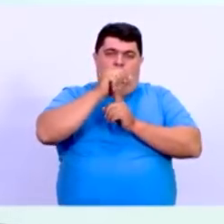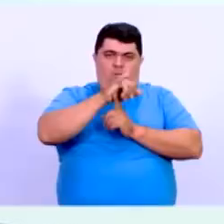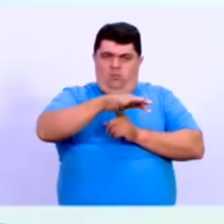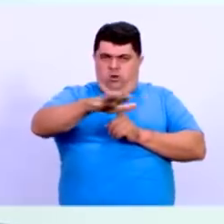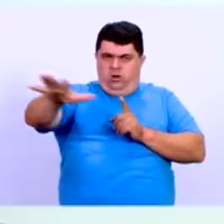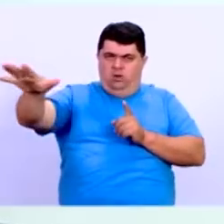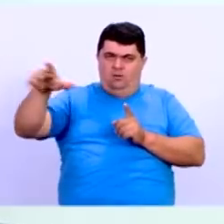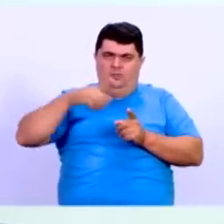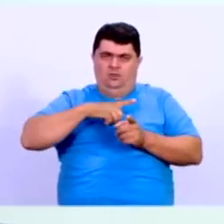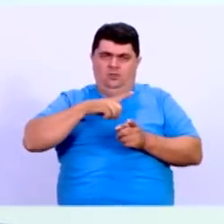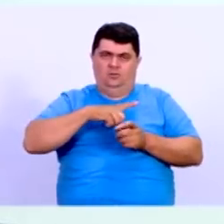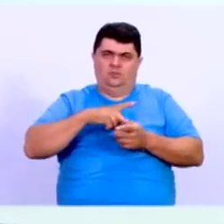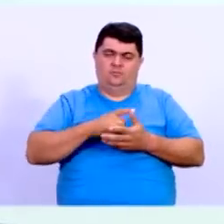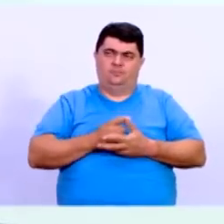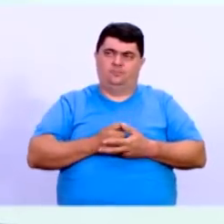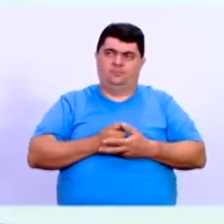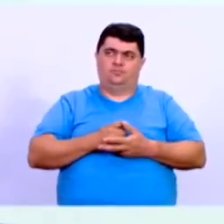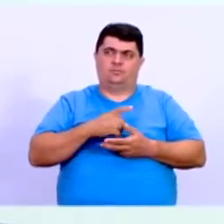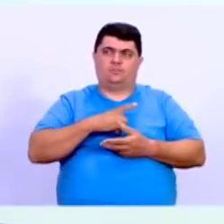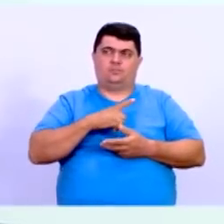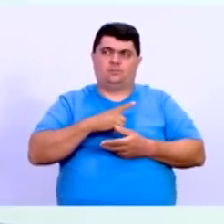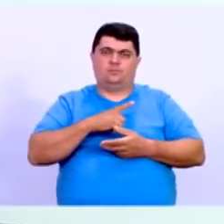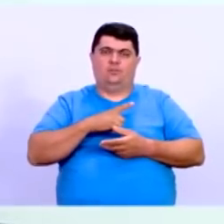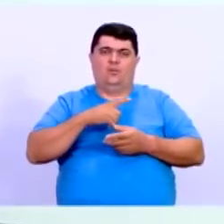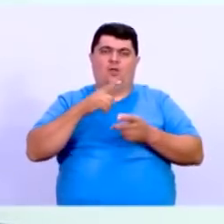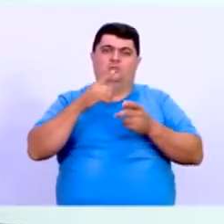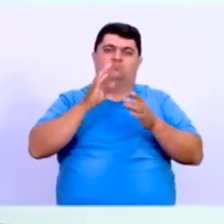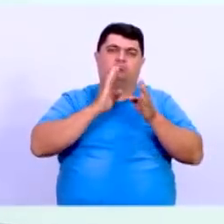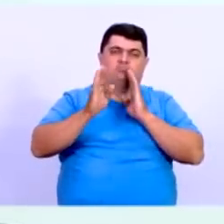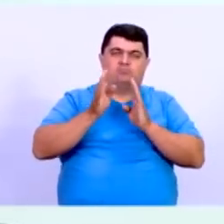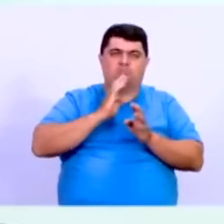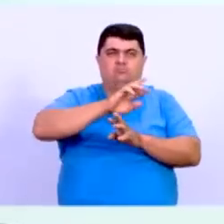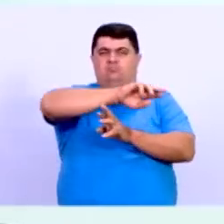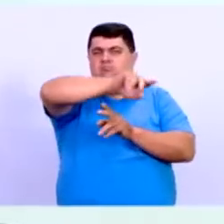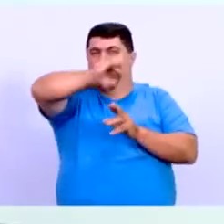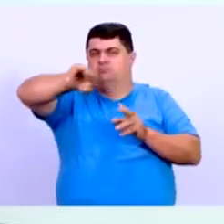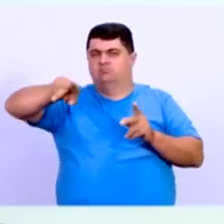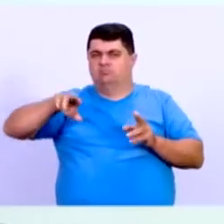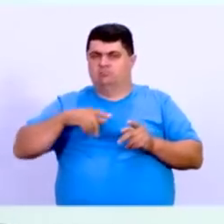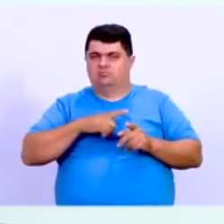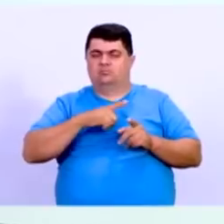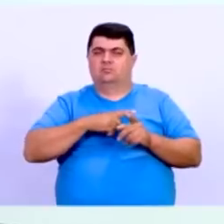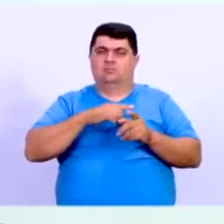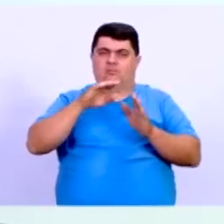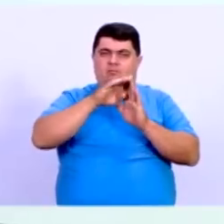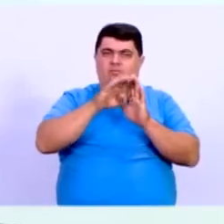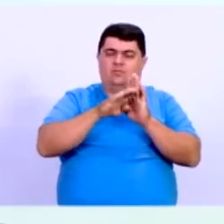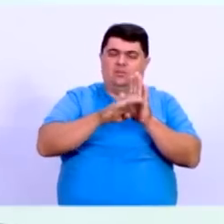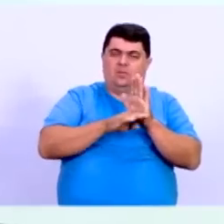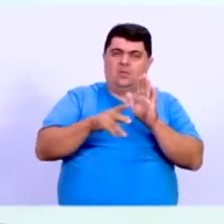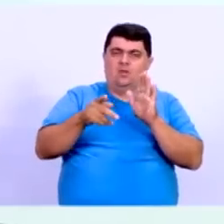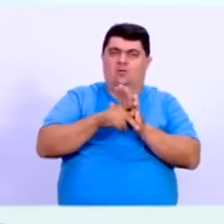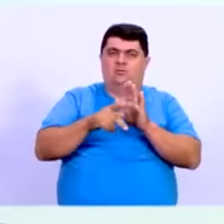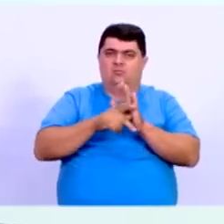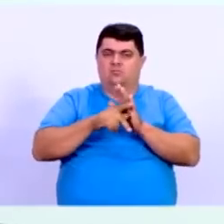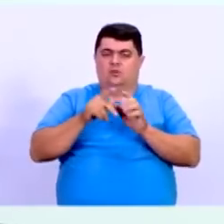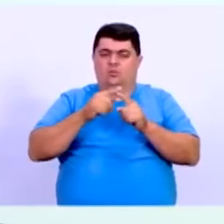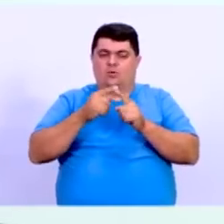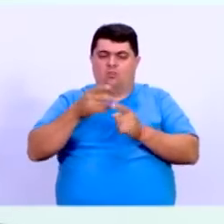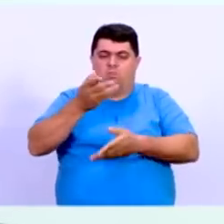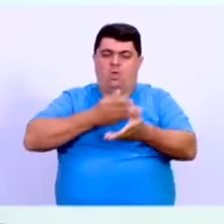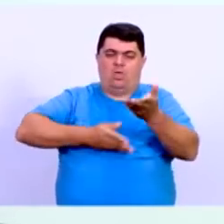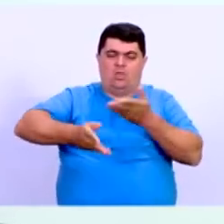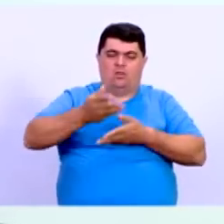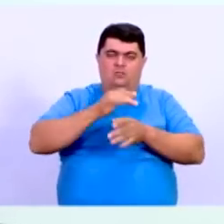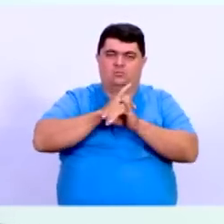foto com teus amigos, né? Utilizando ali redes sociais, alguns programas ali que são disponíveis exatamente para poder compartilhar essas